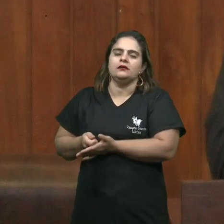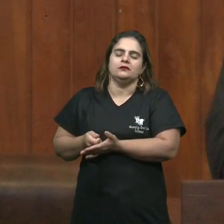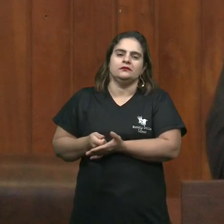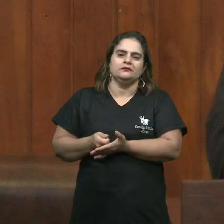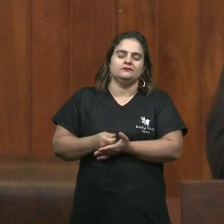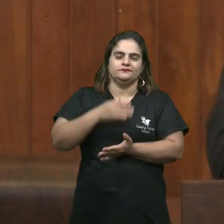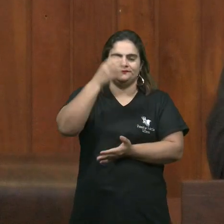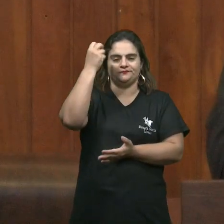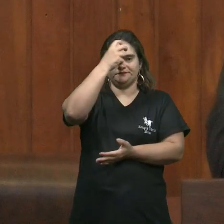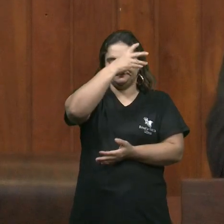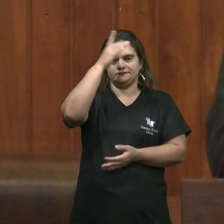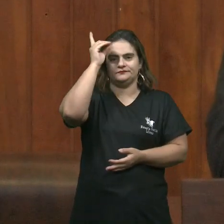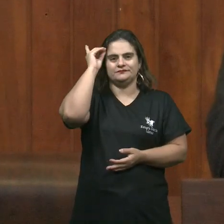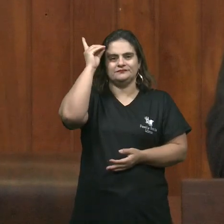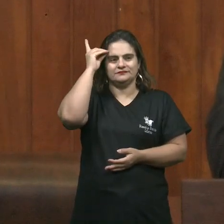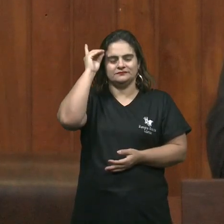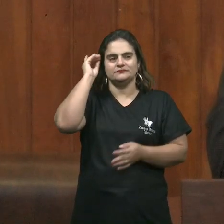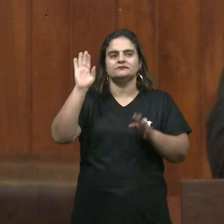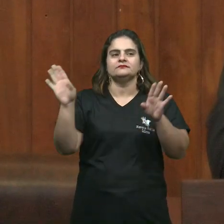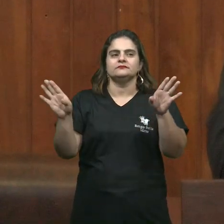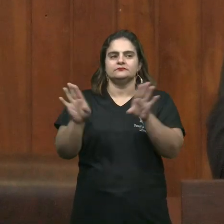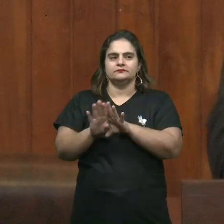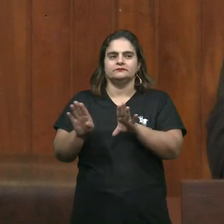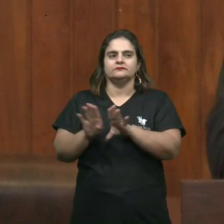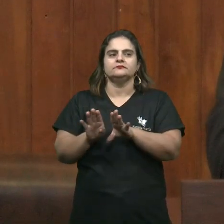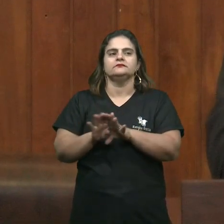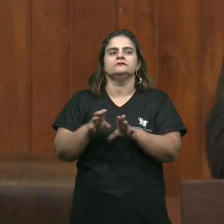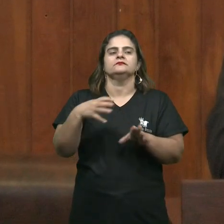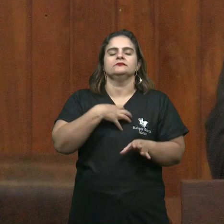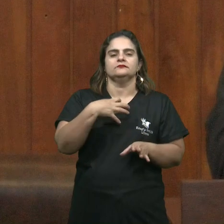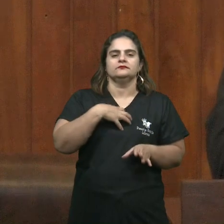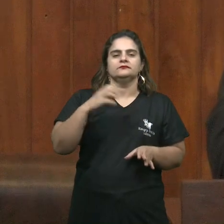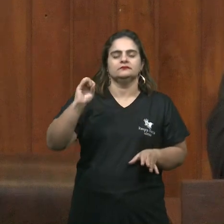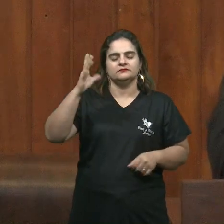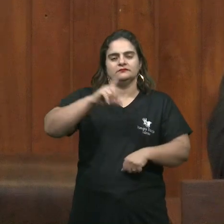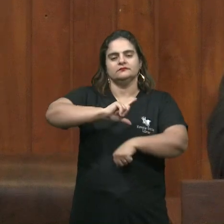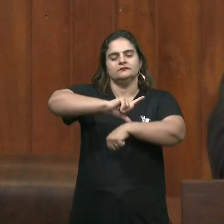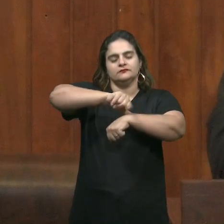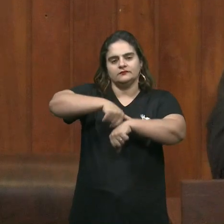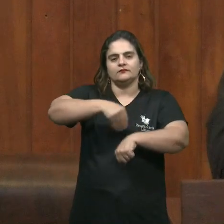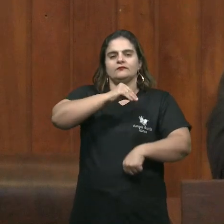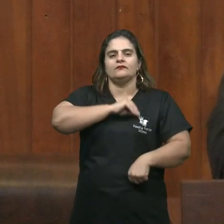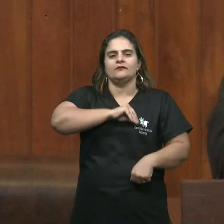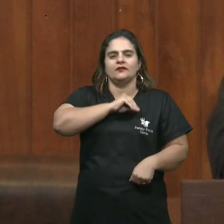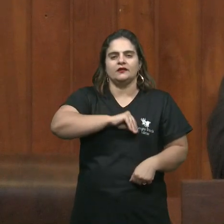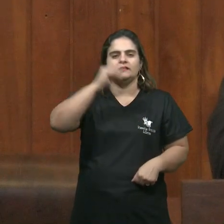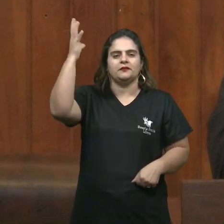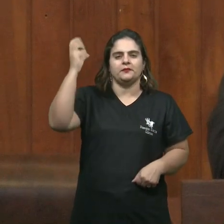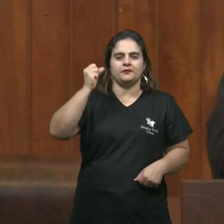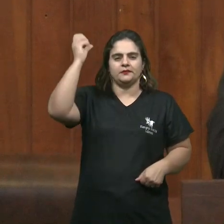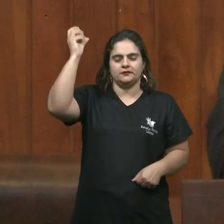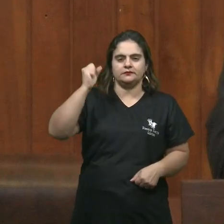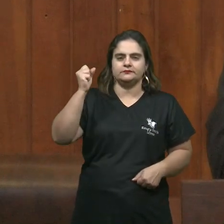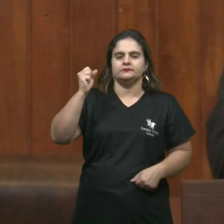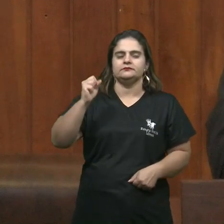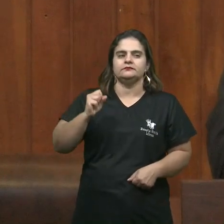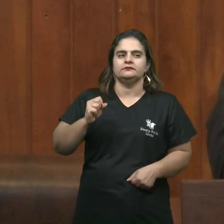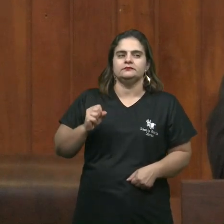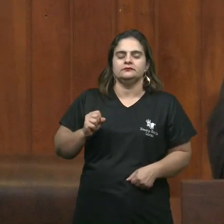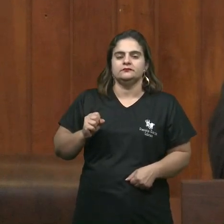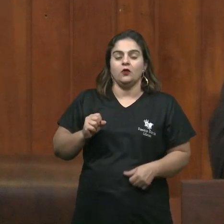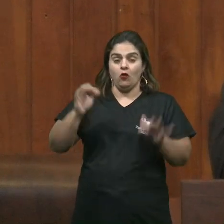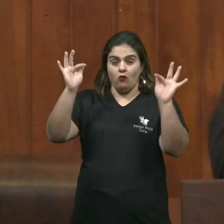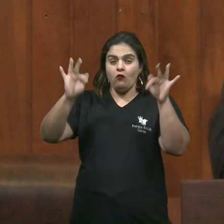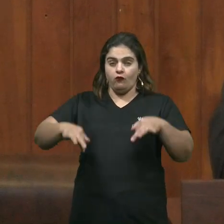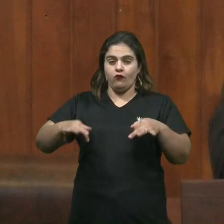O Daniel repetiu o mesmo modo desoperante, atraso de salário de aposentados, pensionistas. No final